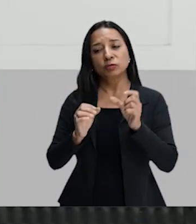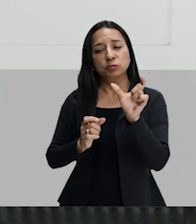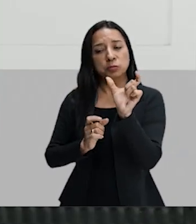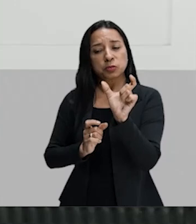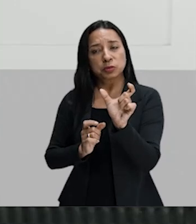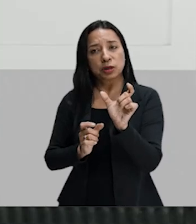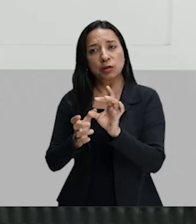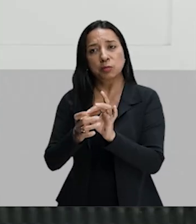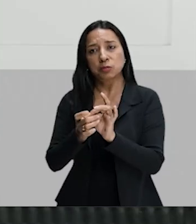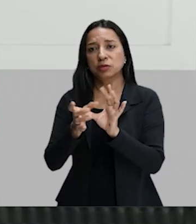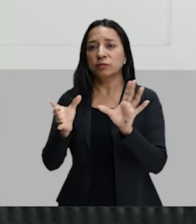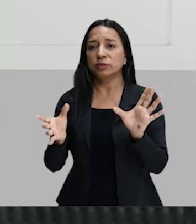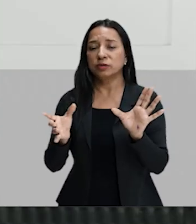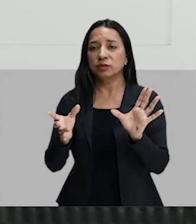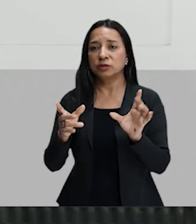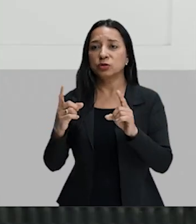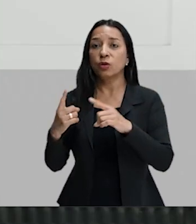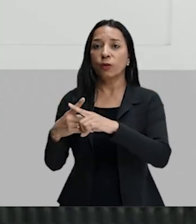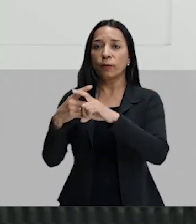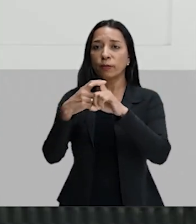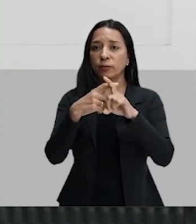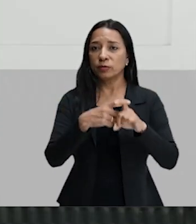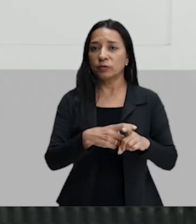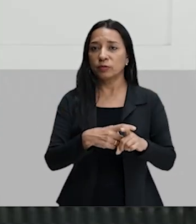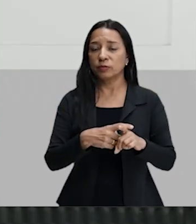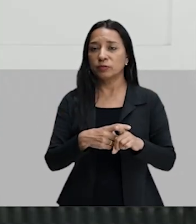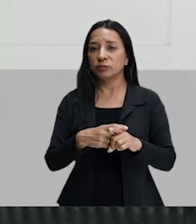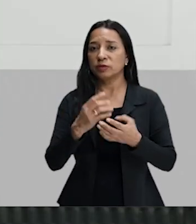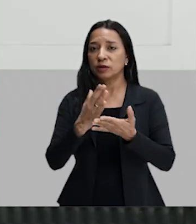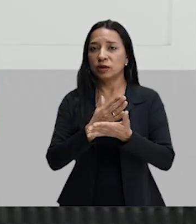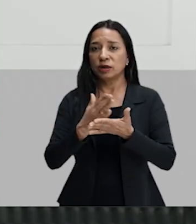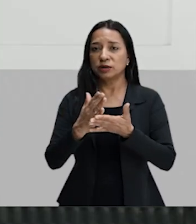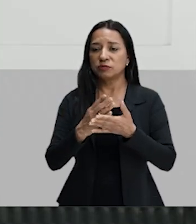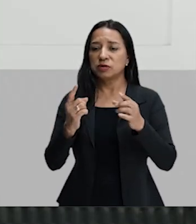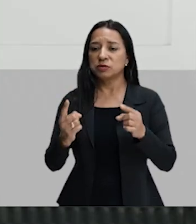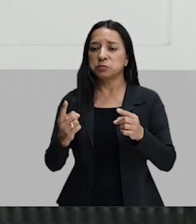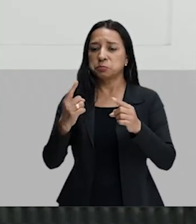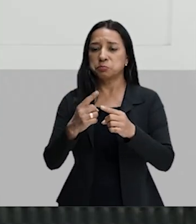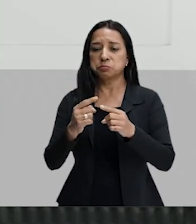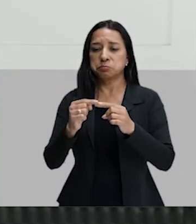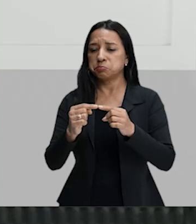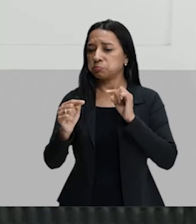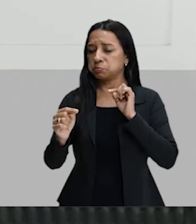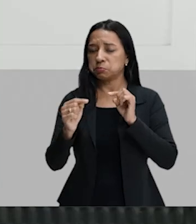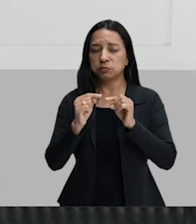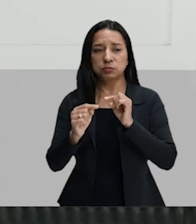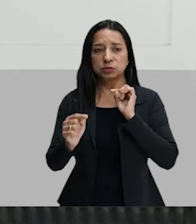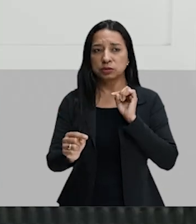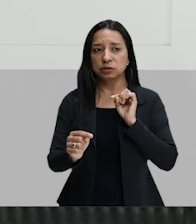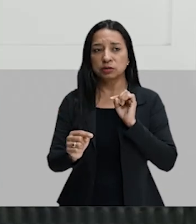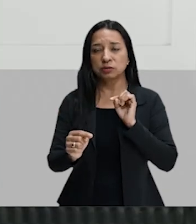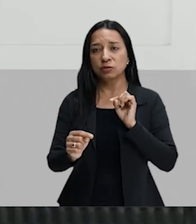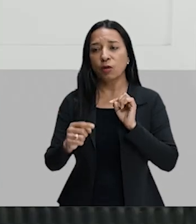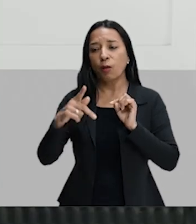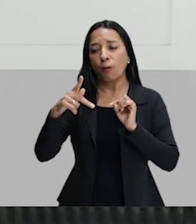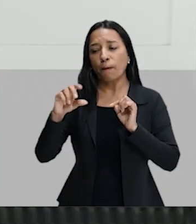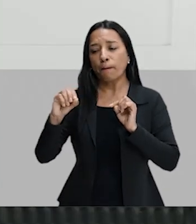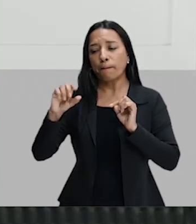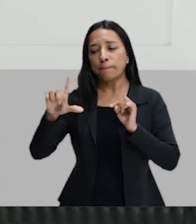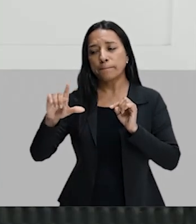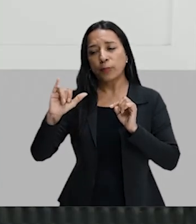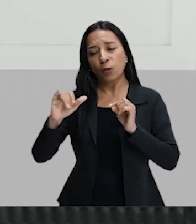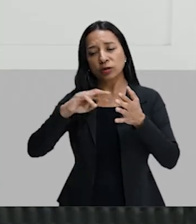independente, um polinômio, né? Embora às vezes chegue até a ser contraditório. Poli vem de muitos, né? E você tem um termo